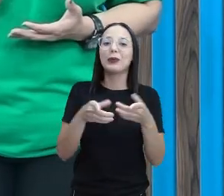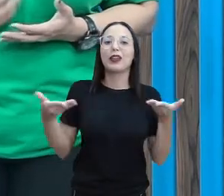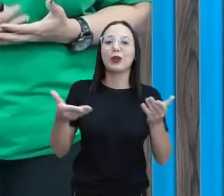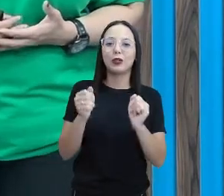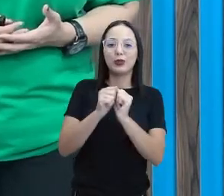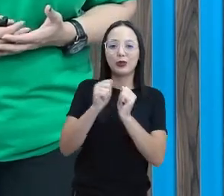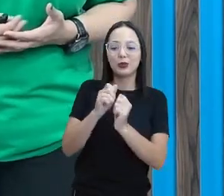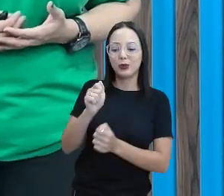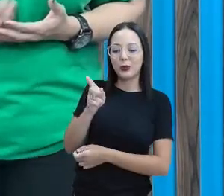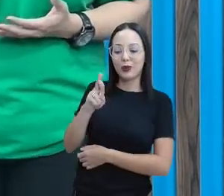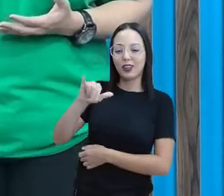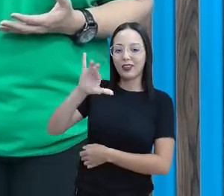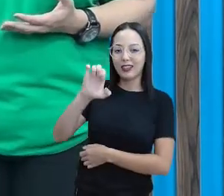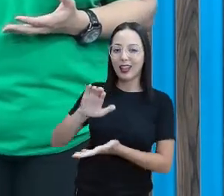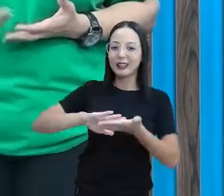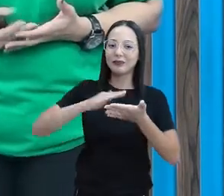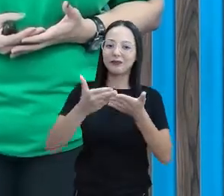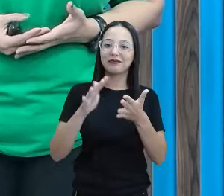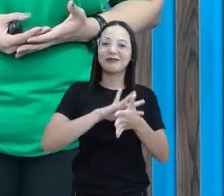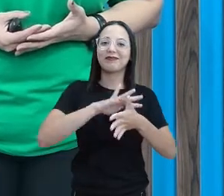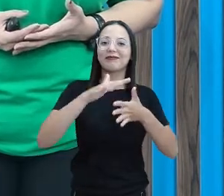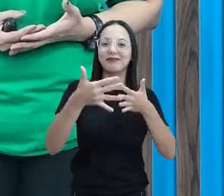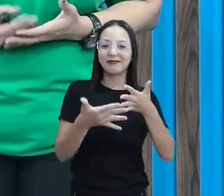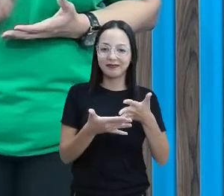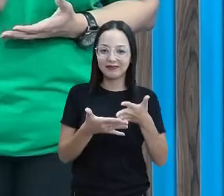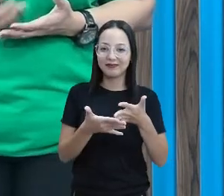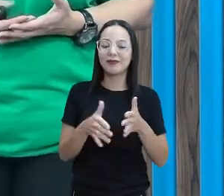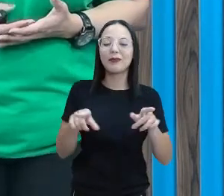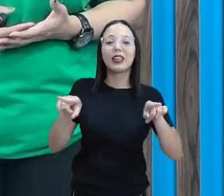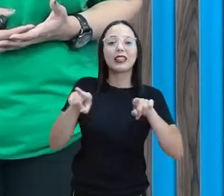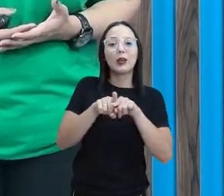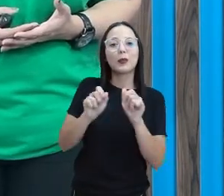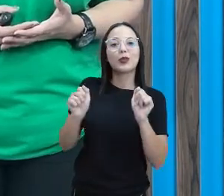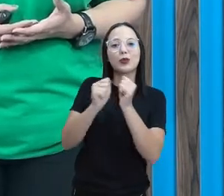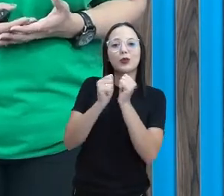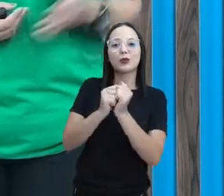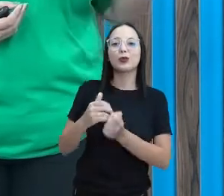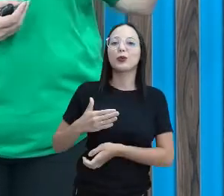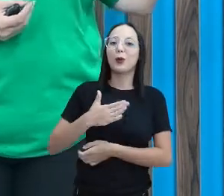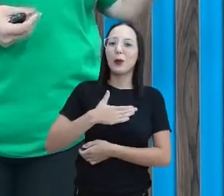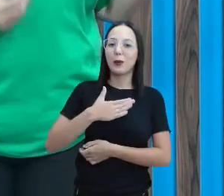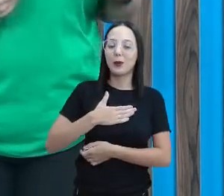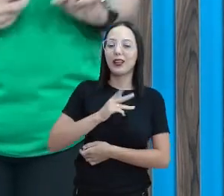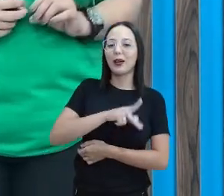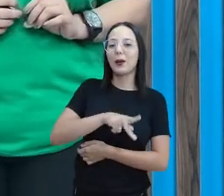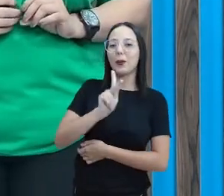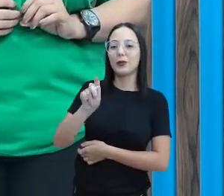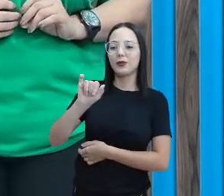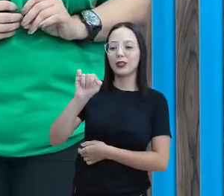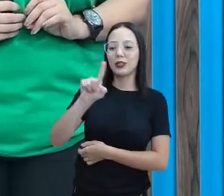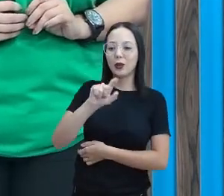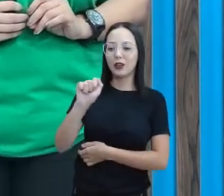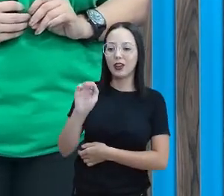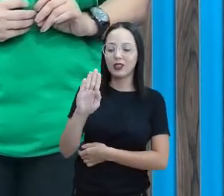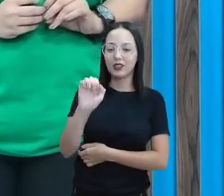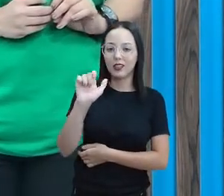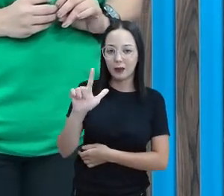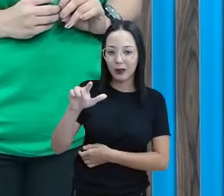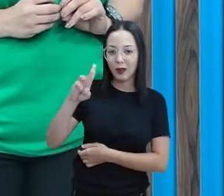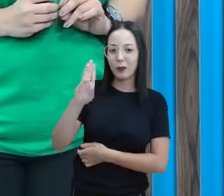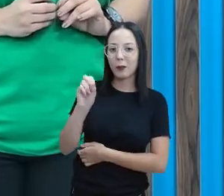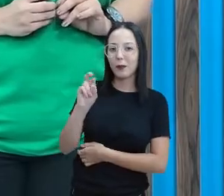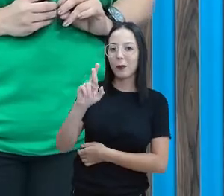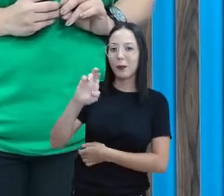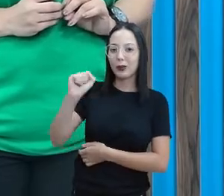a Adriele, nossa intérprete de Libras, e junto comigo e com ela, a nossa querida professora Isabel